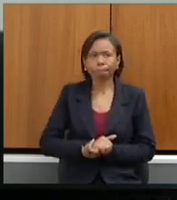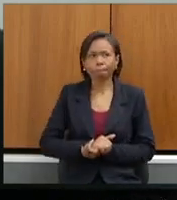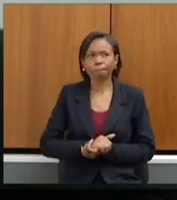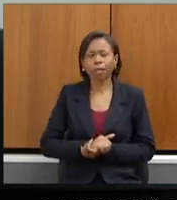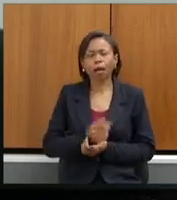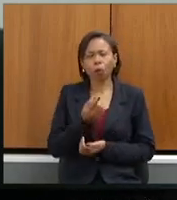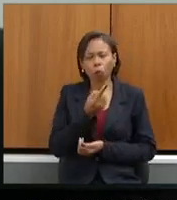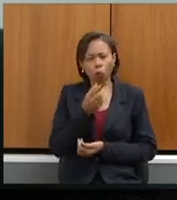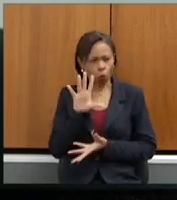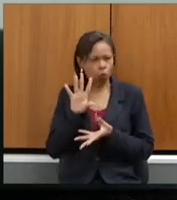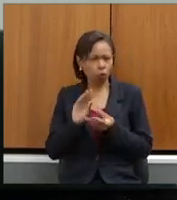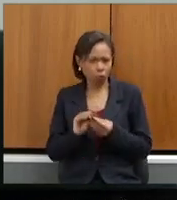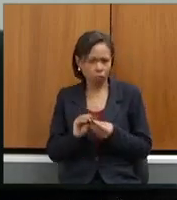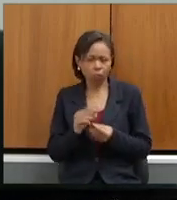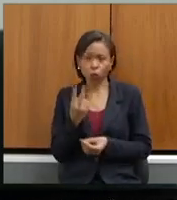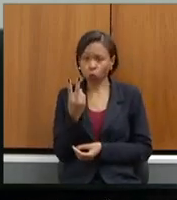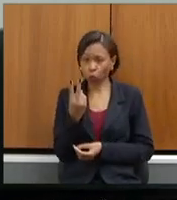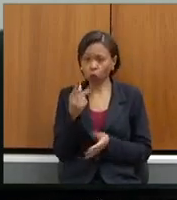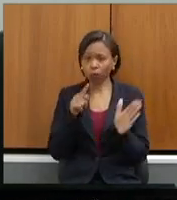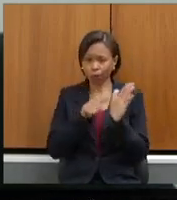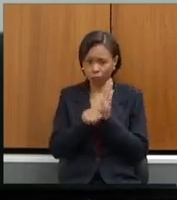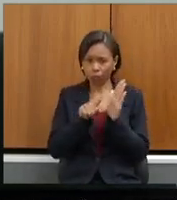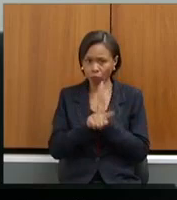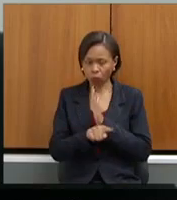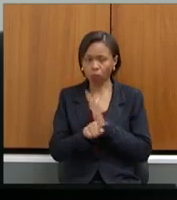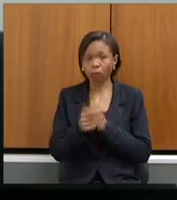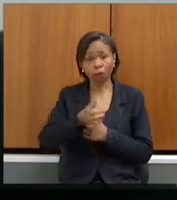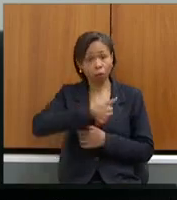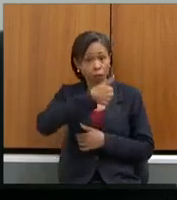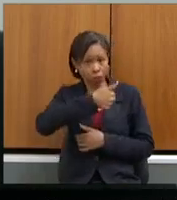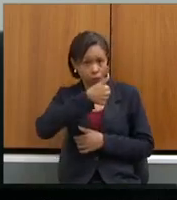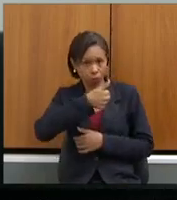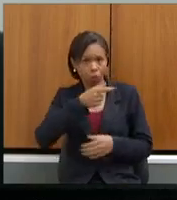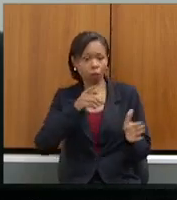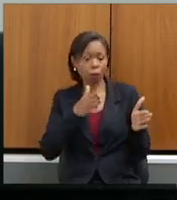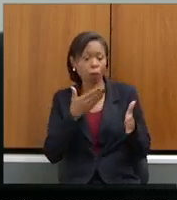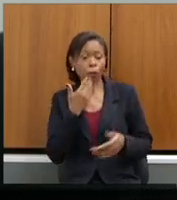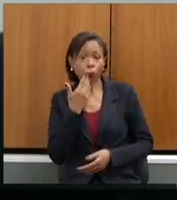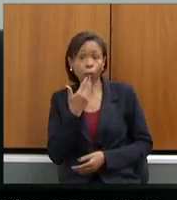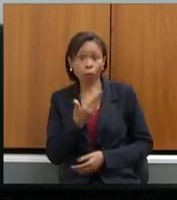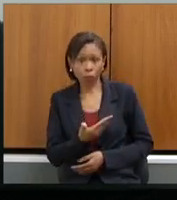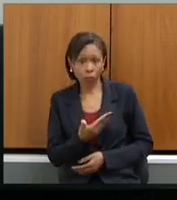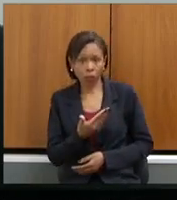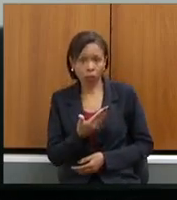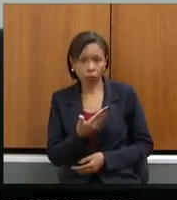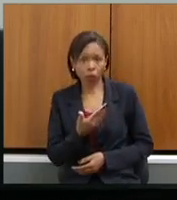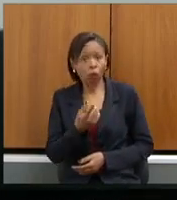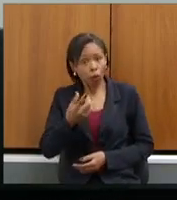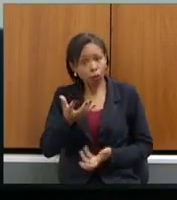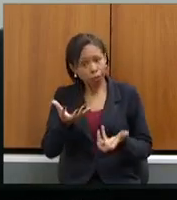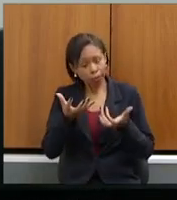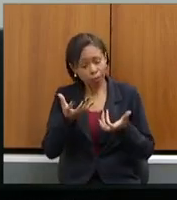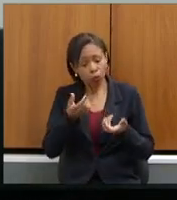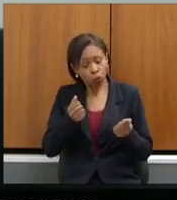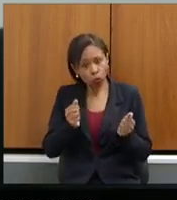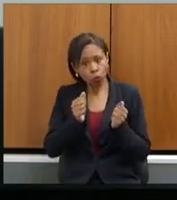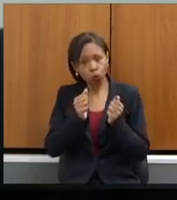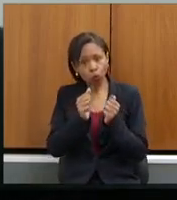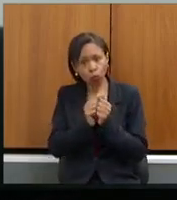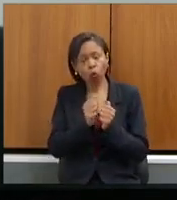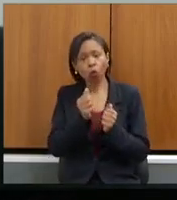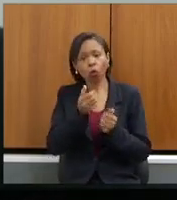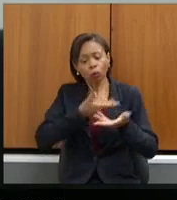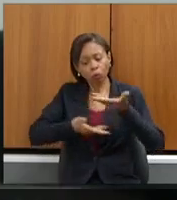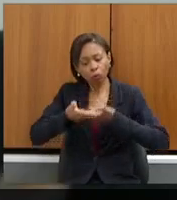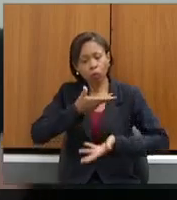colocar duas questões muito rápido a primeira deixar o pedido ao secretário para que possamos buscar junto ao governo federal assim